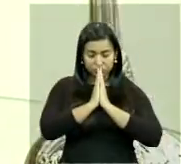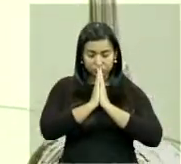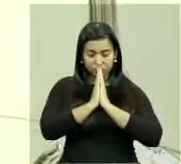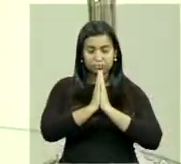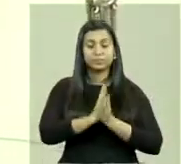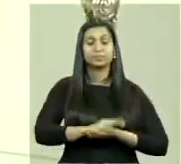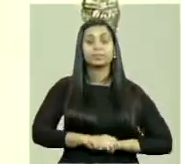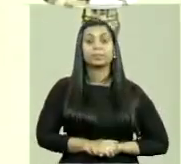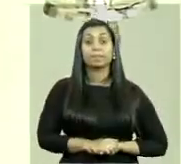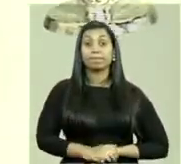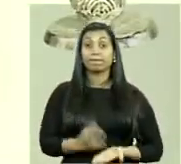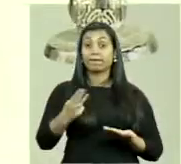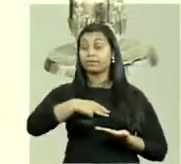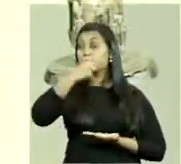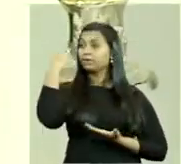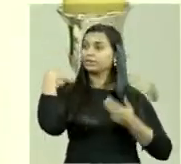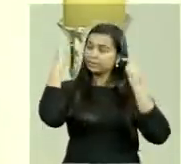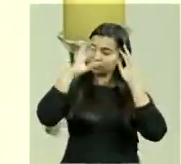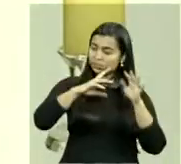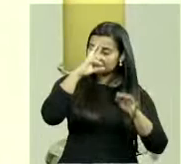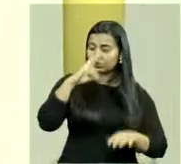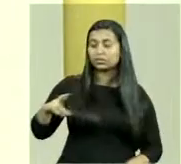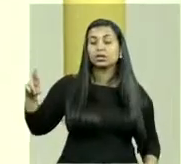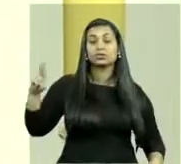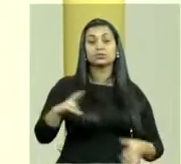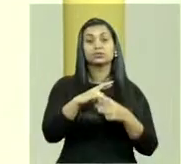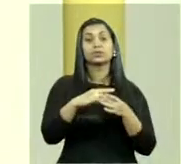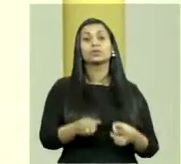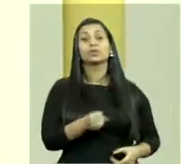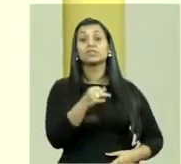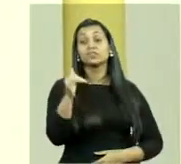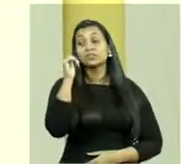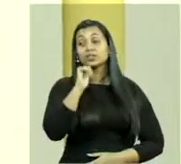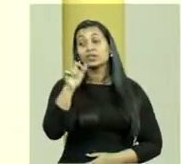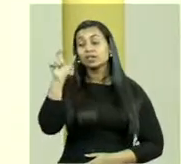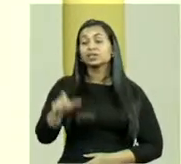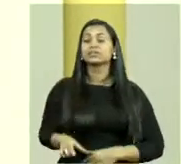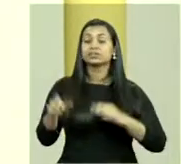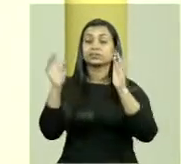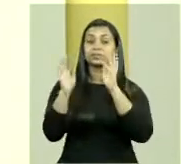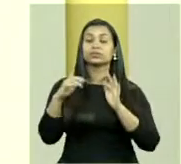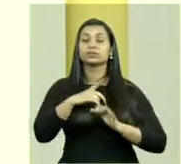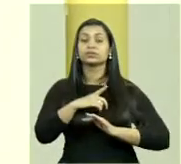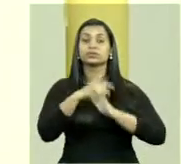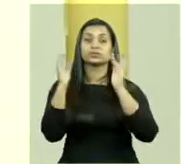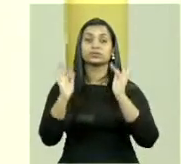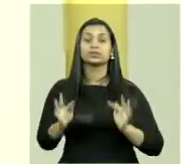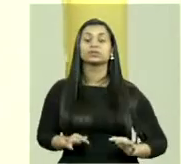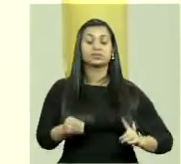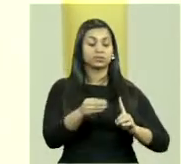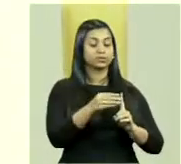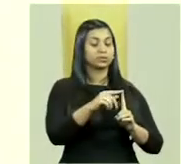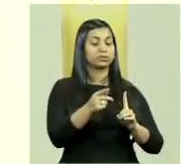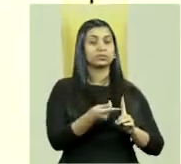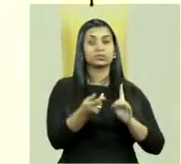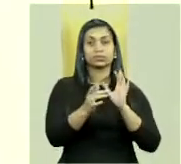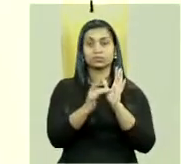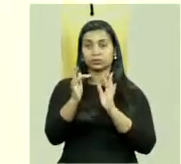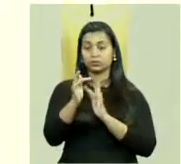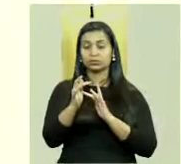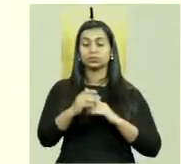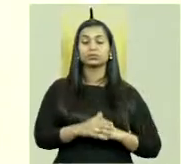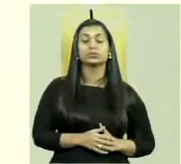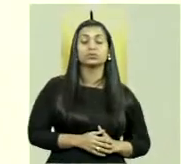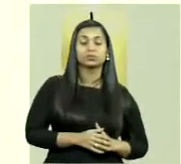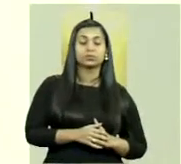de nossa morte. Amém. Ave Maria, cheia de graça, o Senhor é convosco. Bendita sois vós entre as mulheres e bendito é o fruto